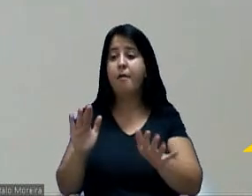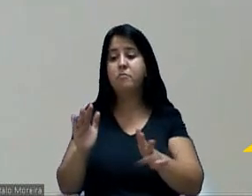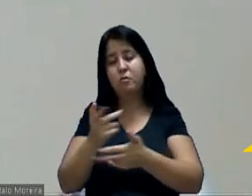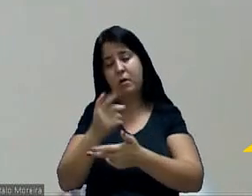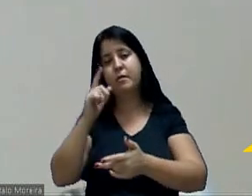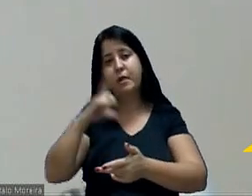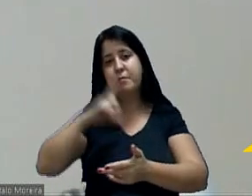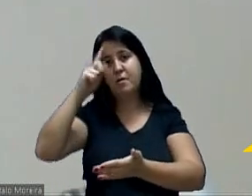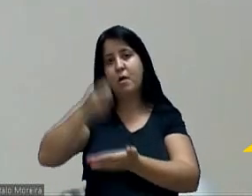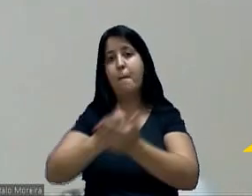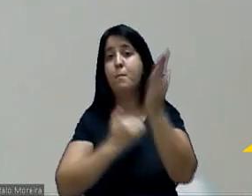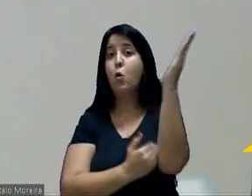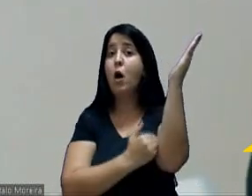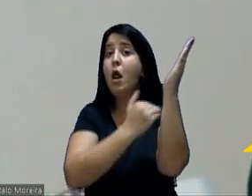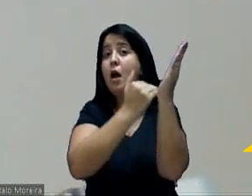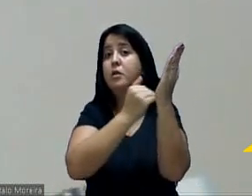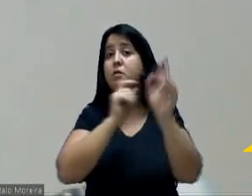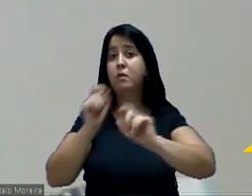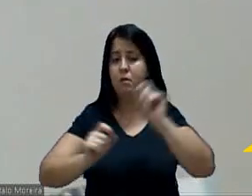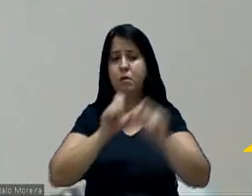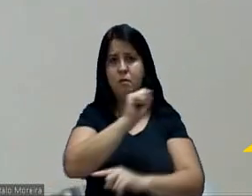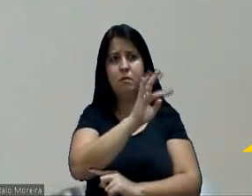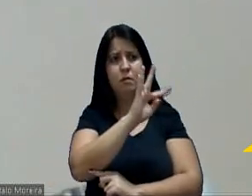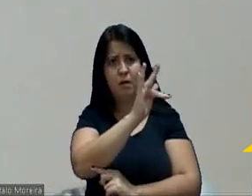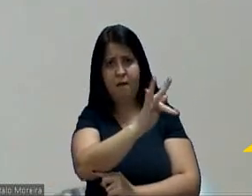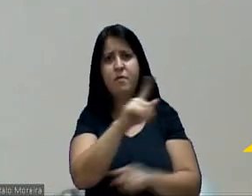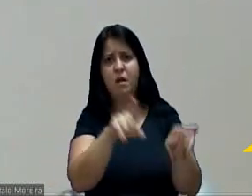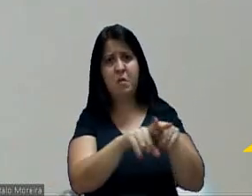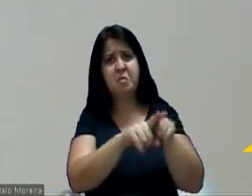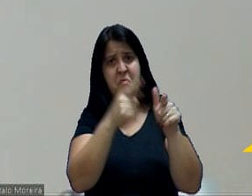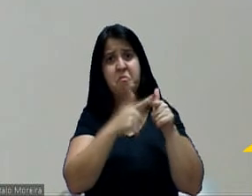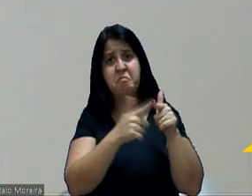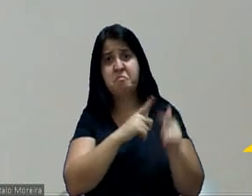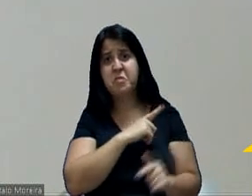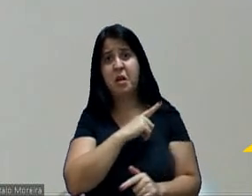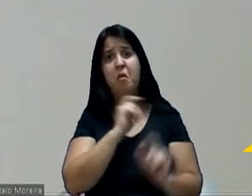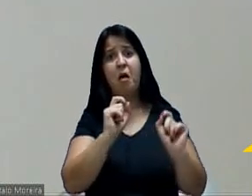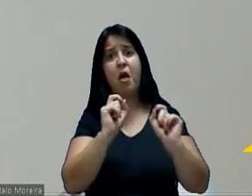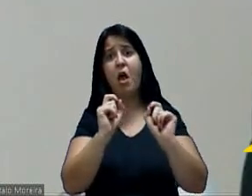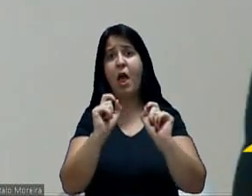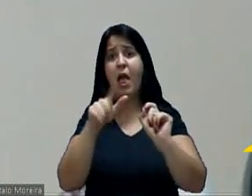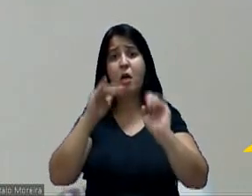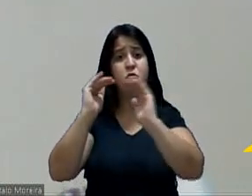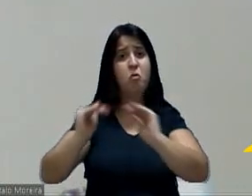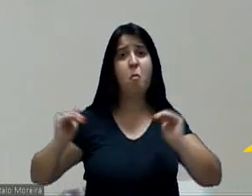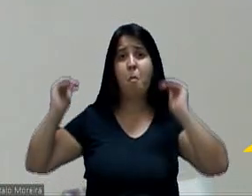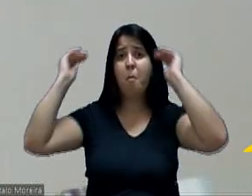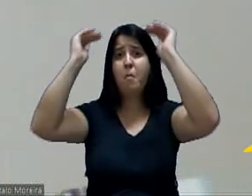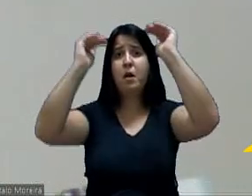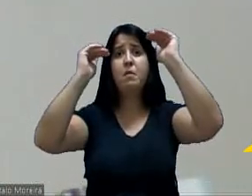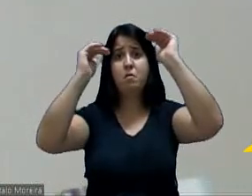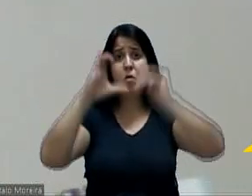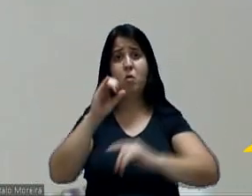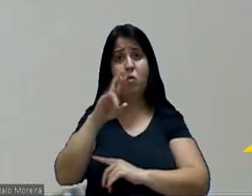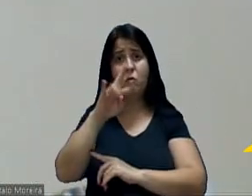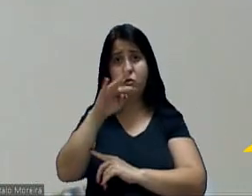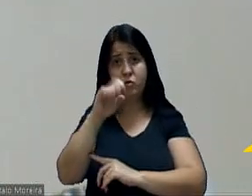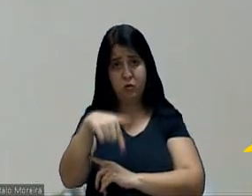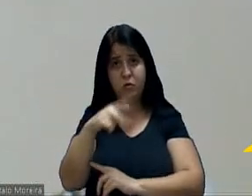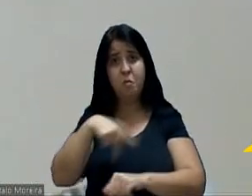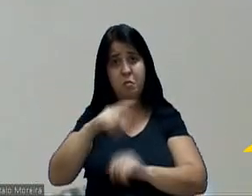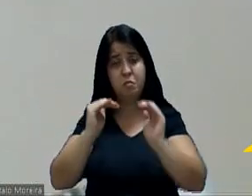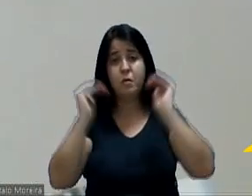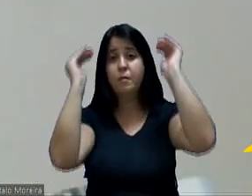monocráticas. Né? Exatamente no próprio STF tem esse problema, que é a Suprema Corte desse país. Né? Então, ou seja, a discordância